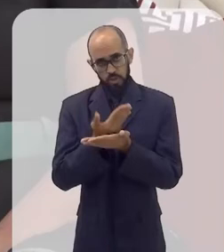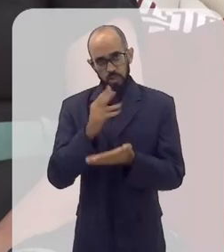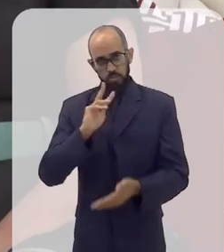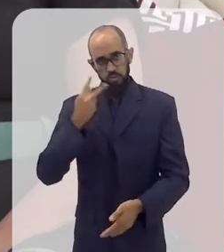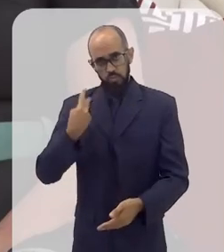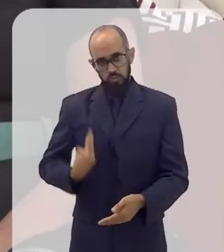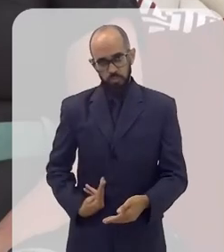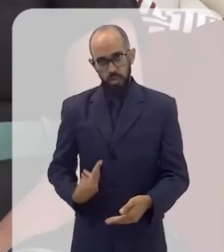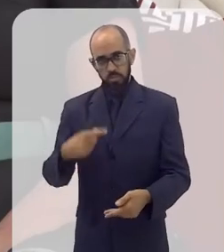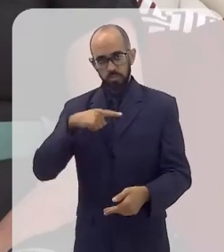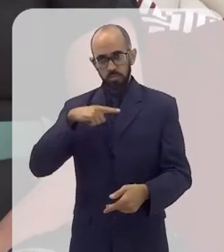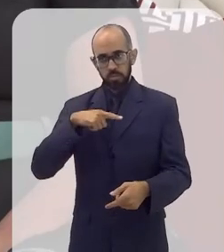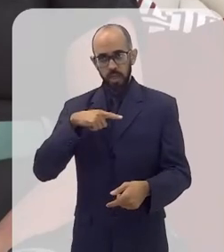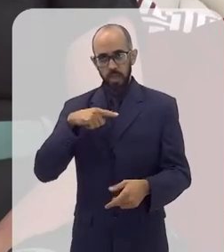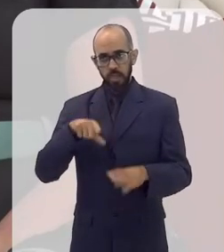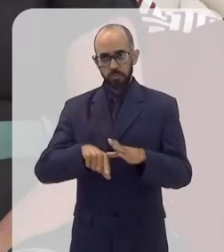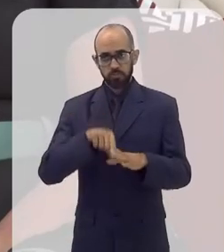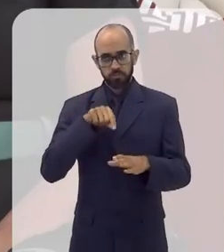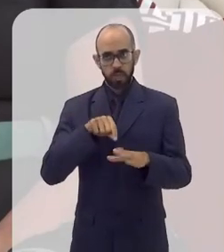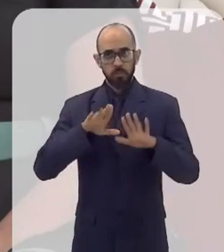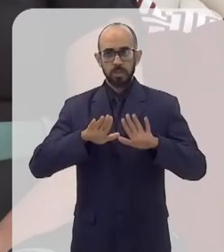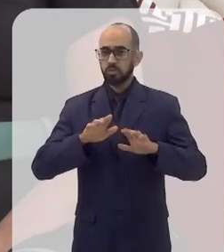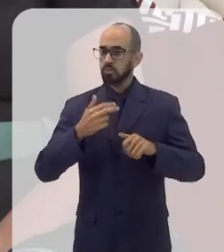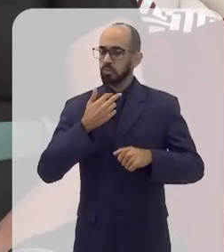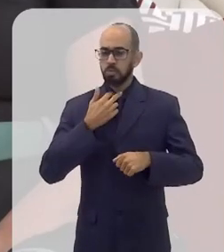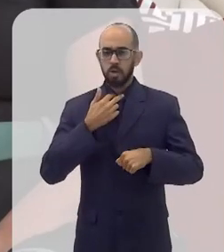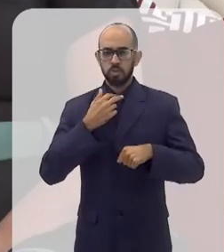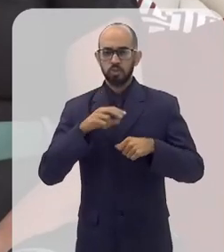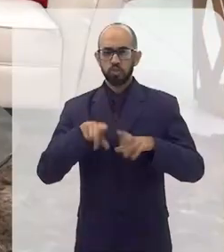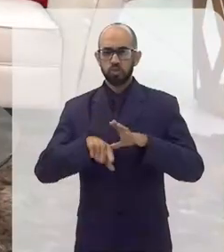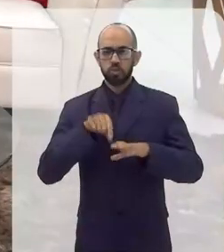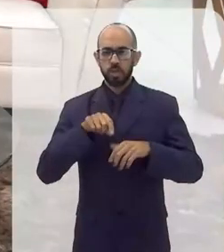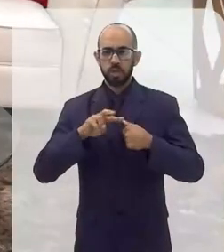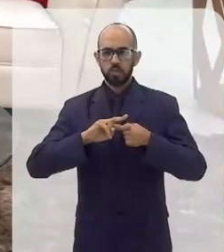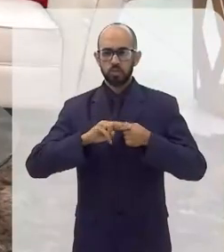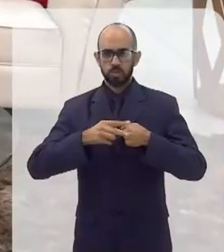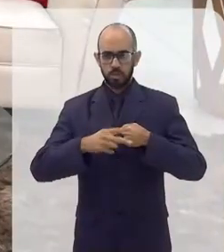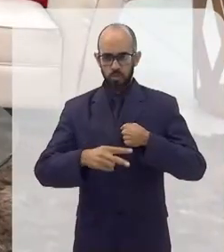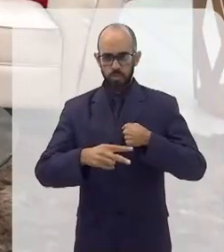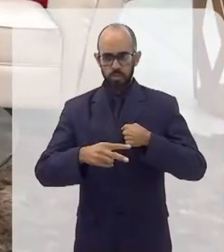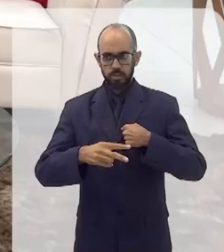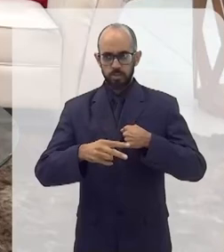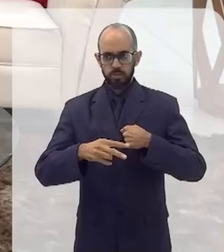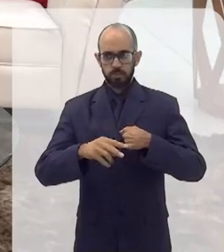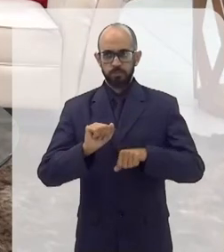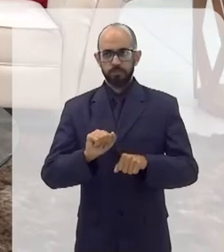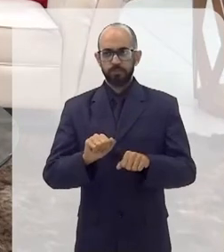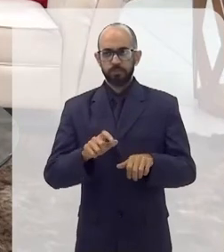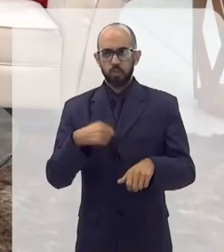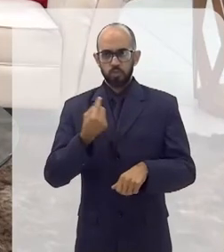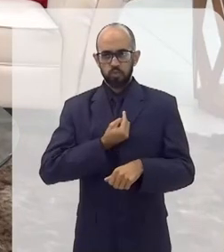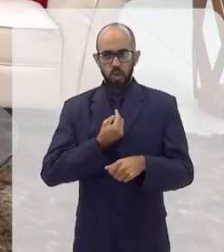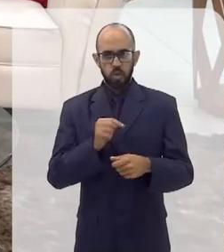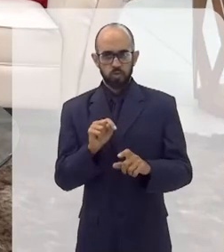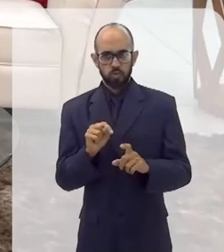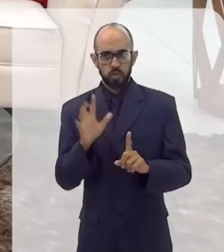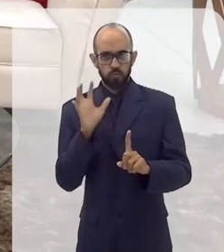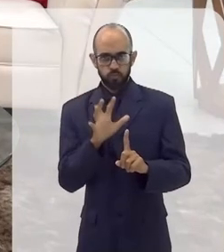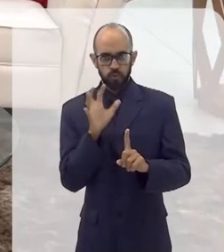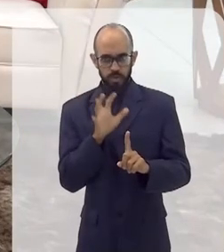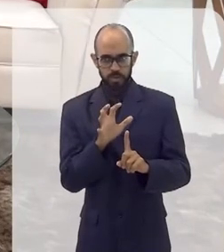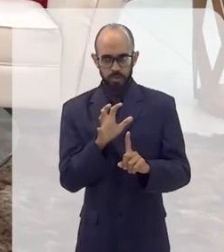de fazer qualquer coisa, mas ele não pode escolher as consequências, certo, das suas escolhas. Então, o